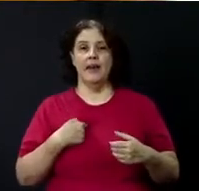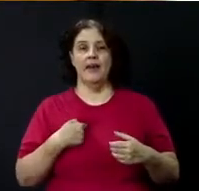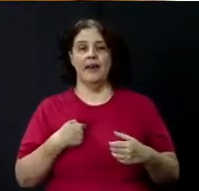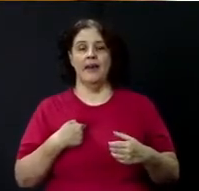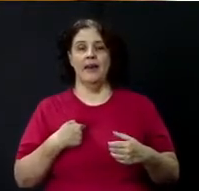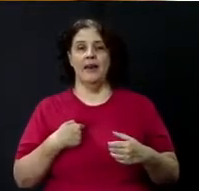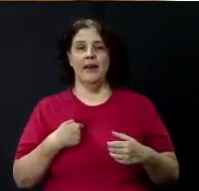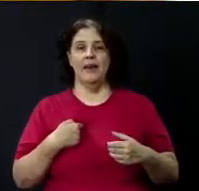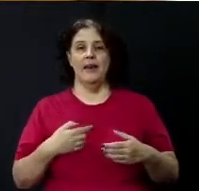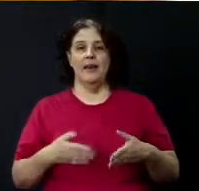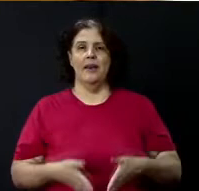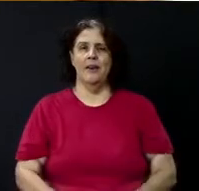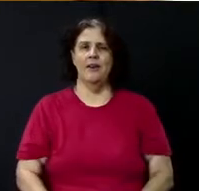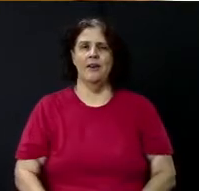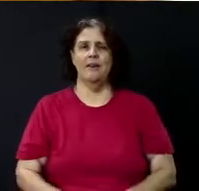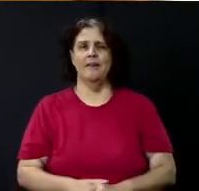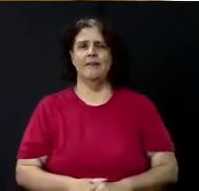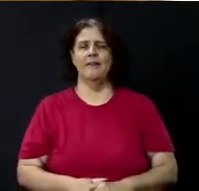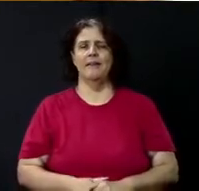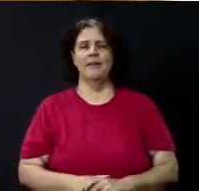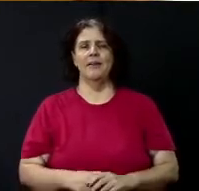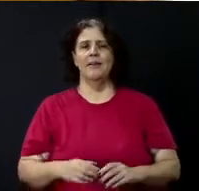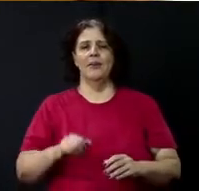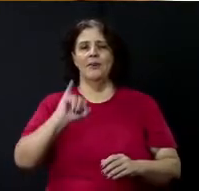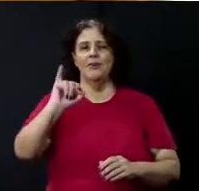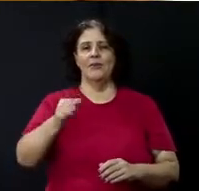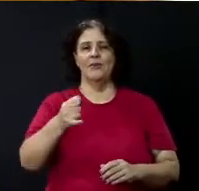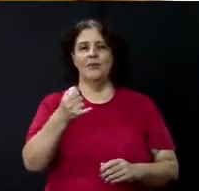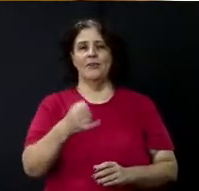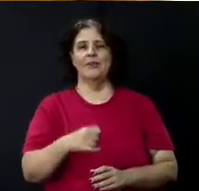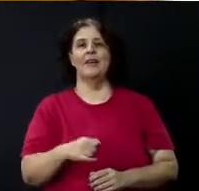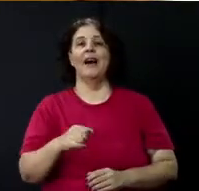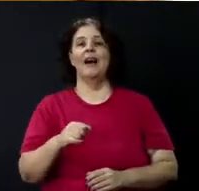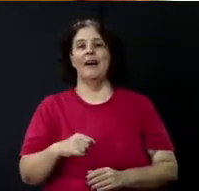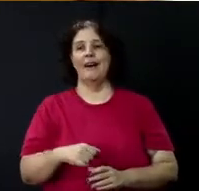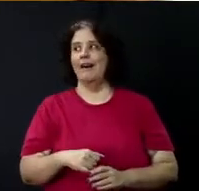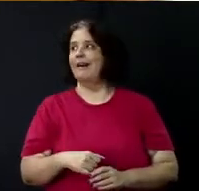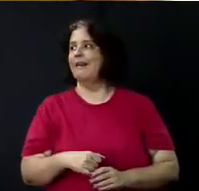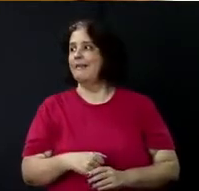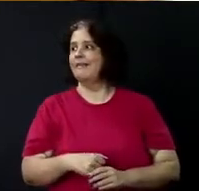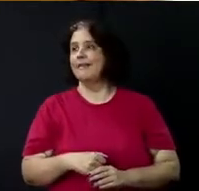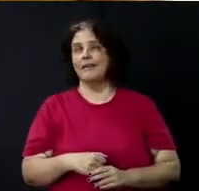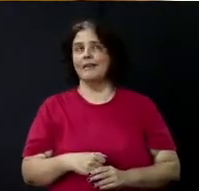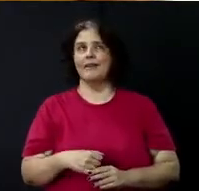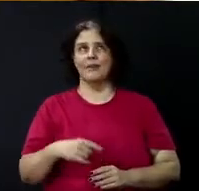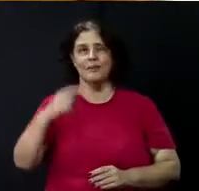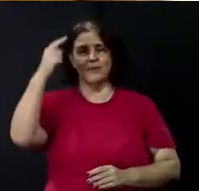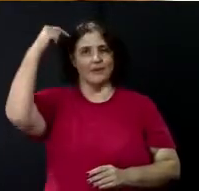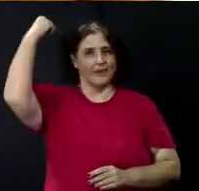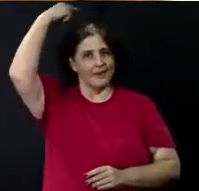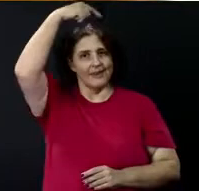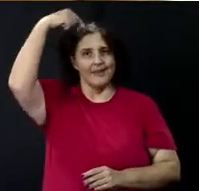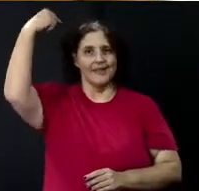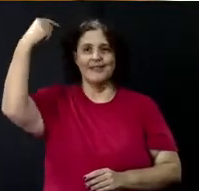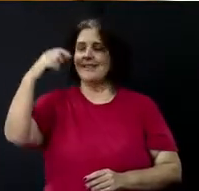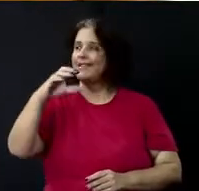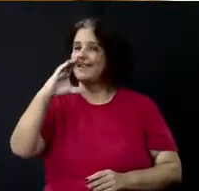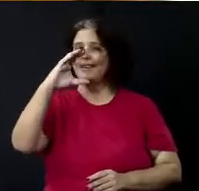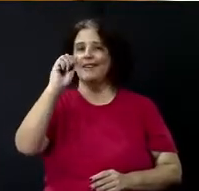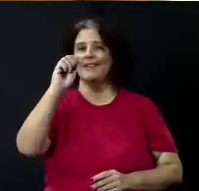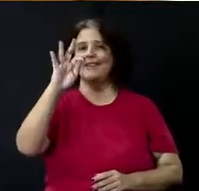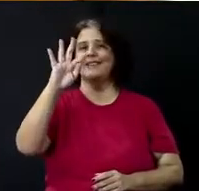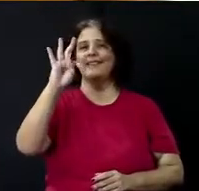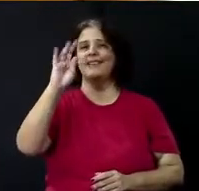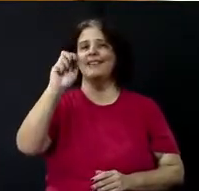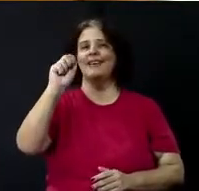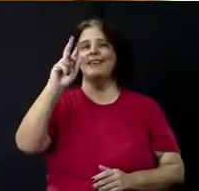sei, desconhecida para nós, também conhecida como Santa Catarina, Bela e Santa Catarina.